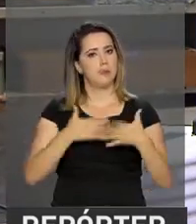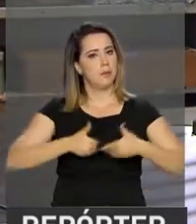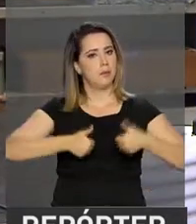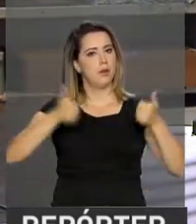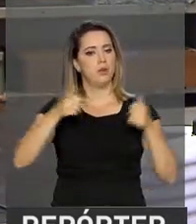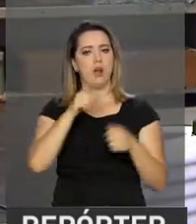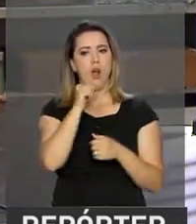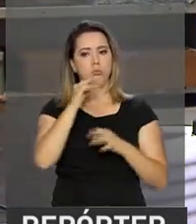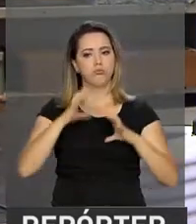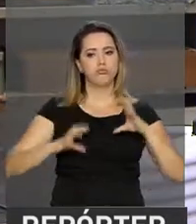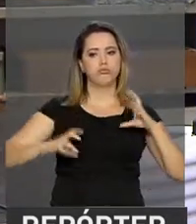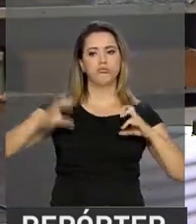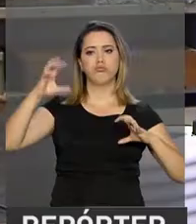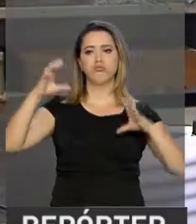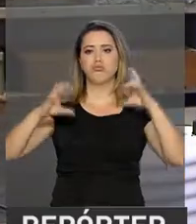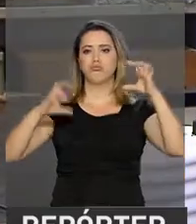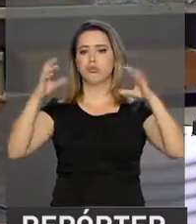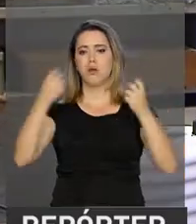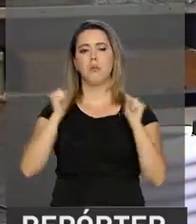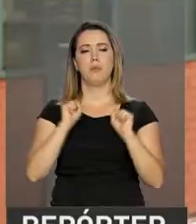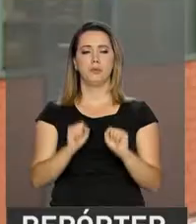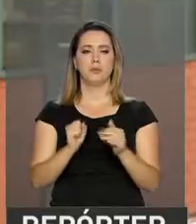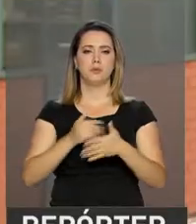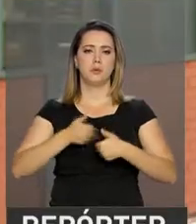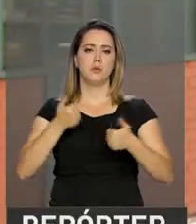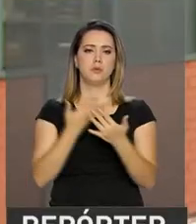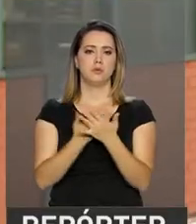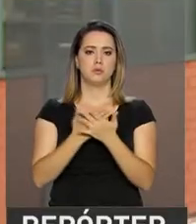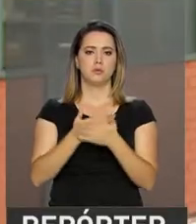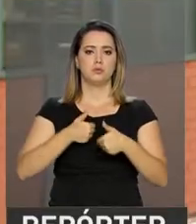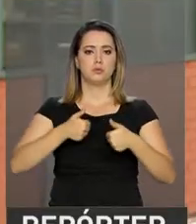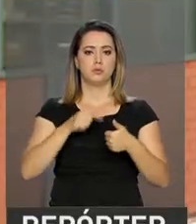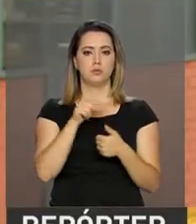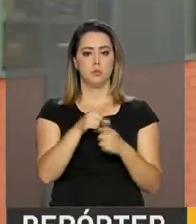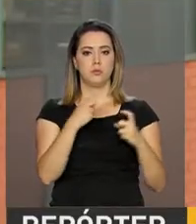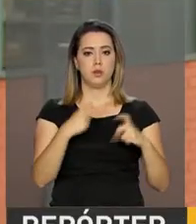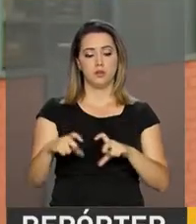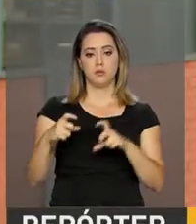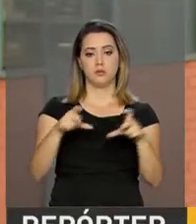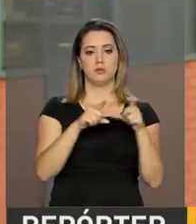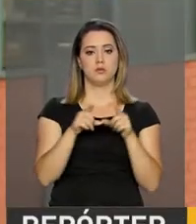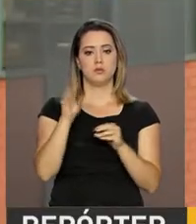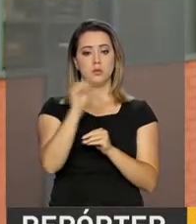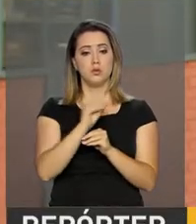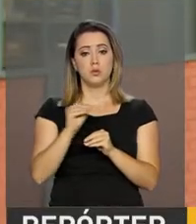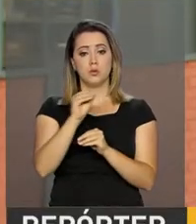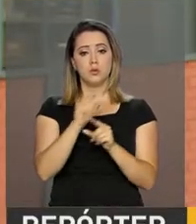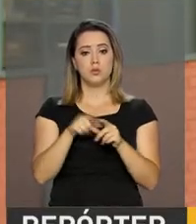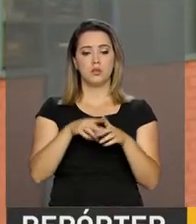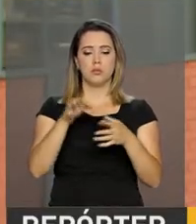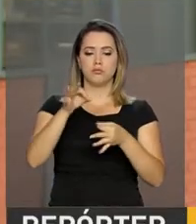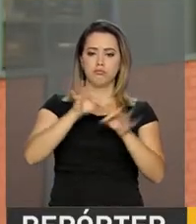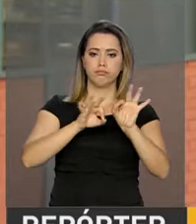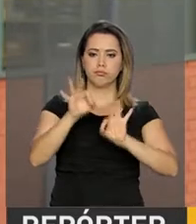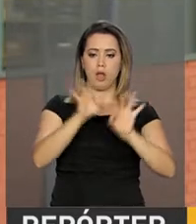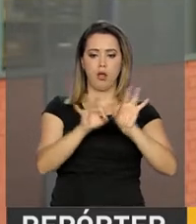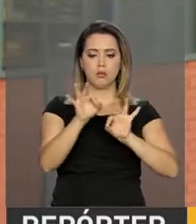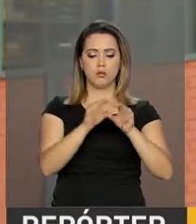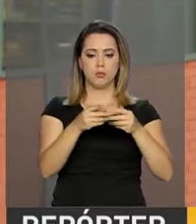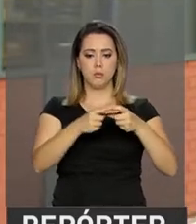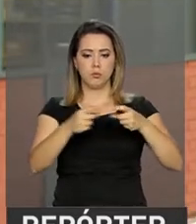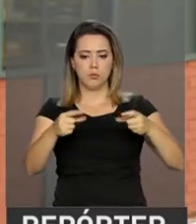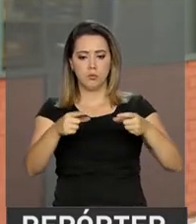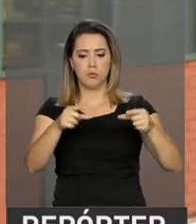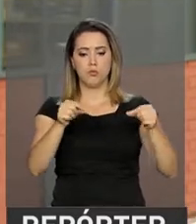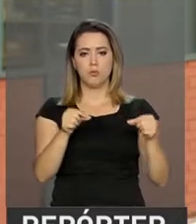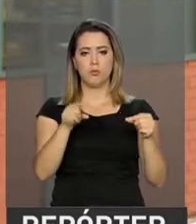onde os alunos possam estudar tranquilamente. Aqui nessa escola são montadas as estações meteorológicas que vão ser distribuídas para as escolas